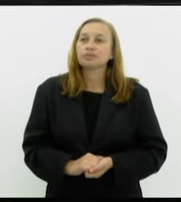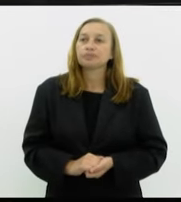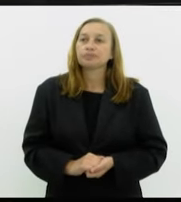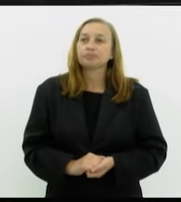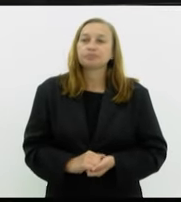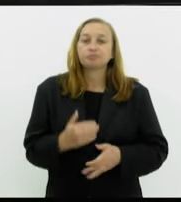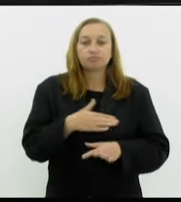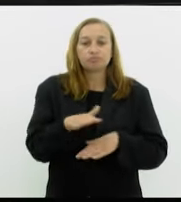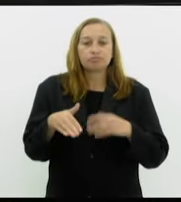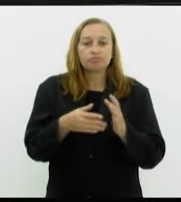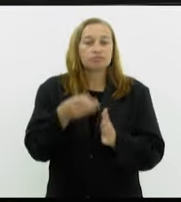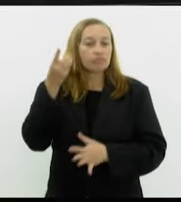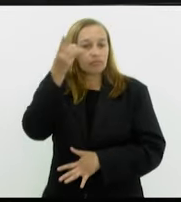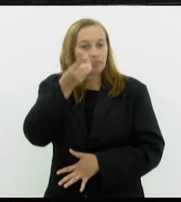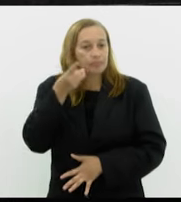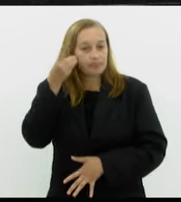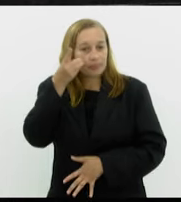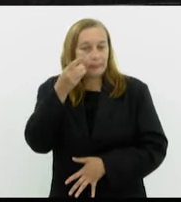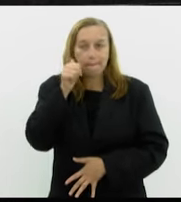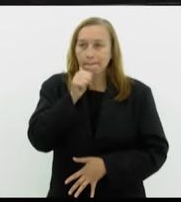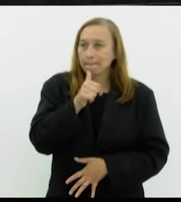e senhores deputados,